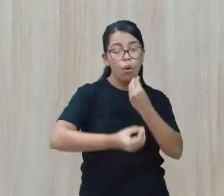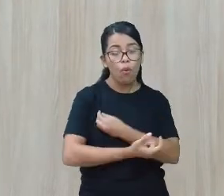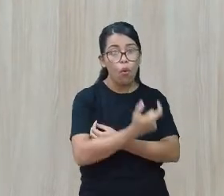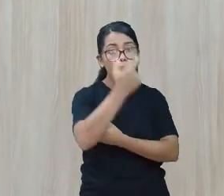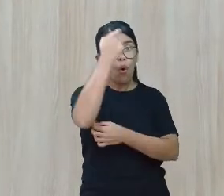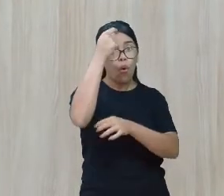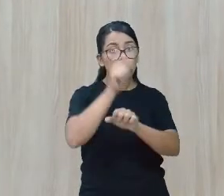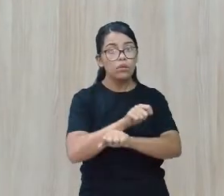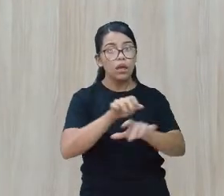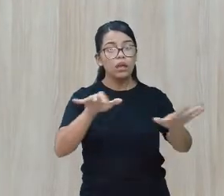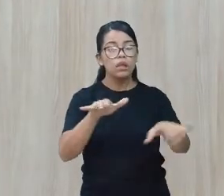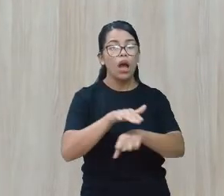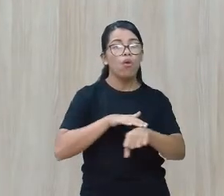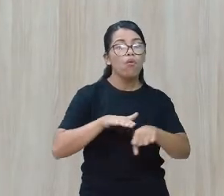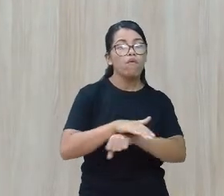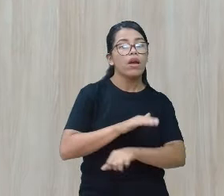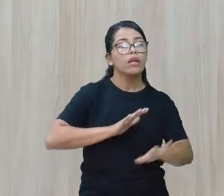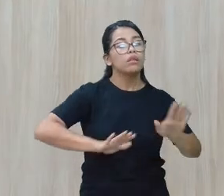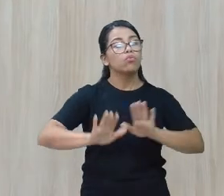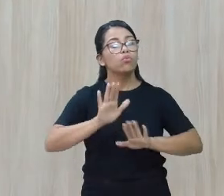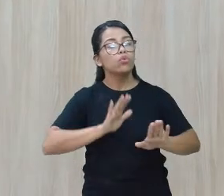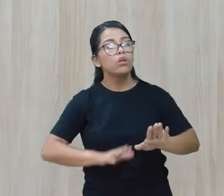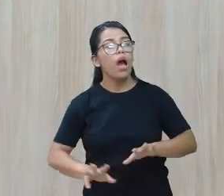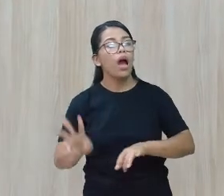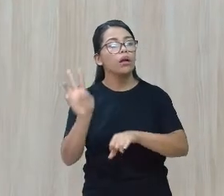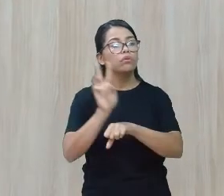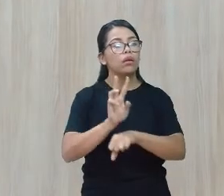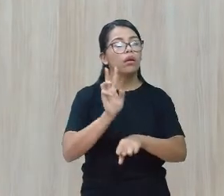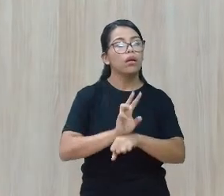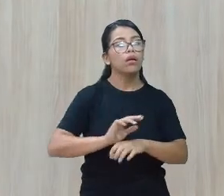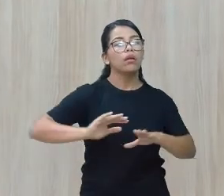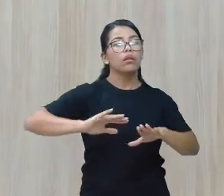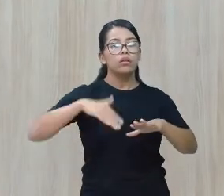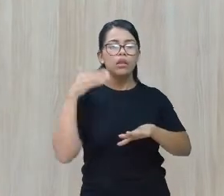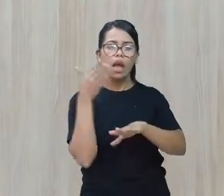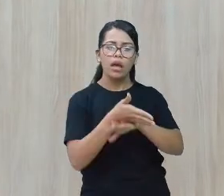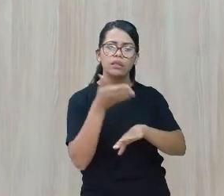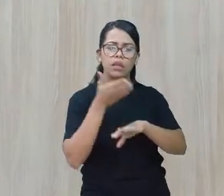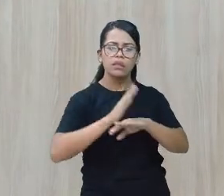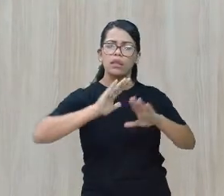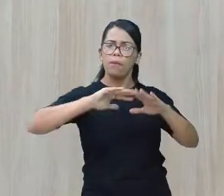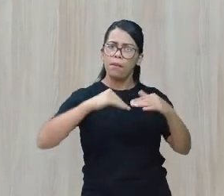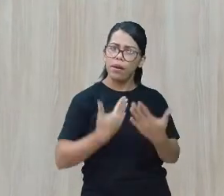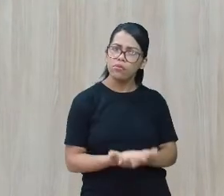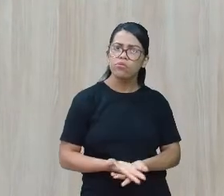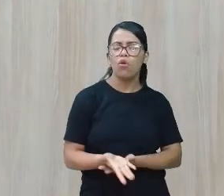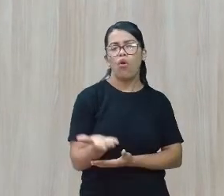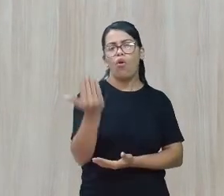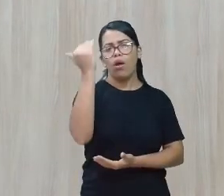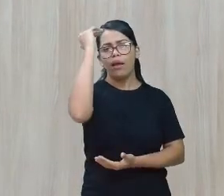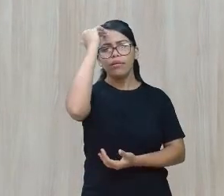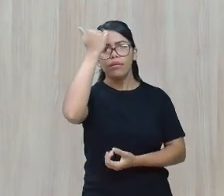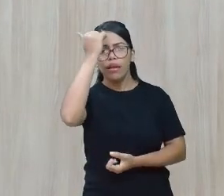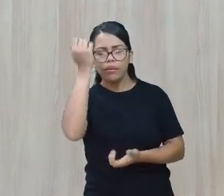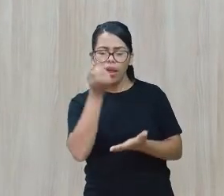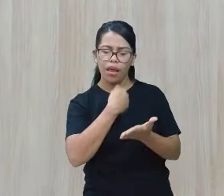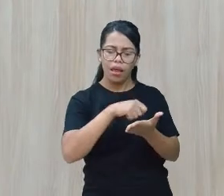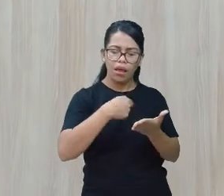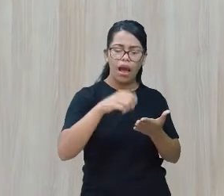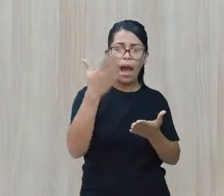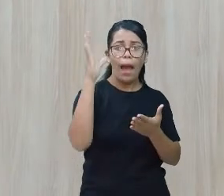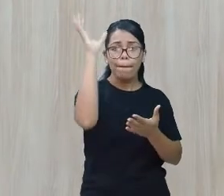conversa, do cuidado, da escolaridade, aprender mais, aprender a ler, ficar atento, pesquisar as dúvidas,